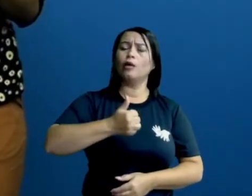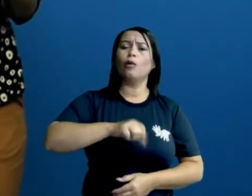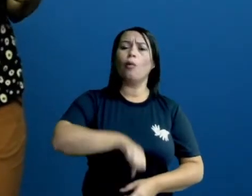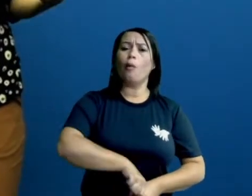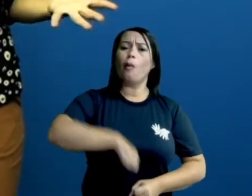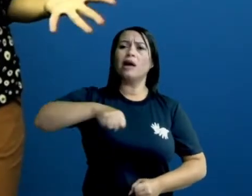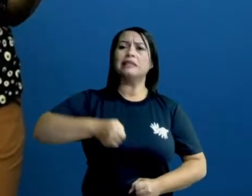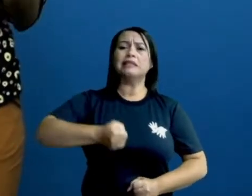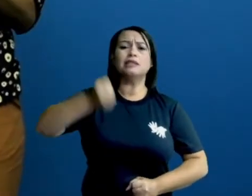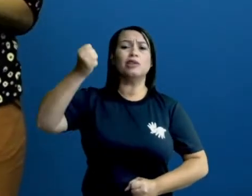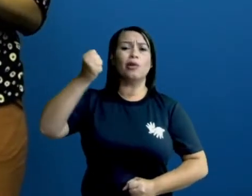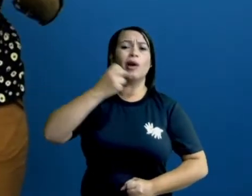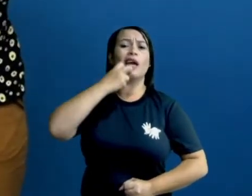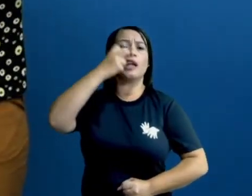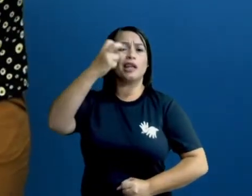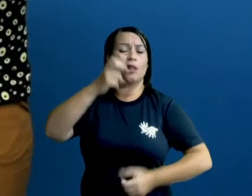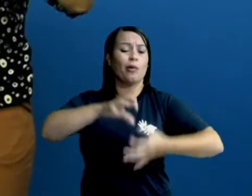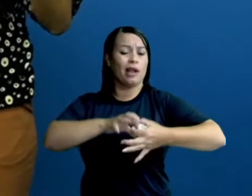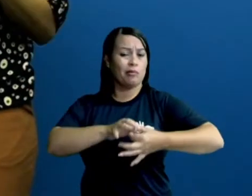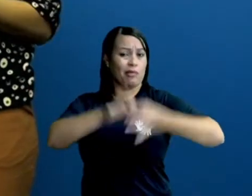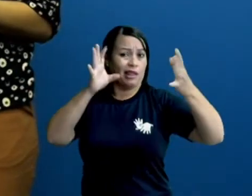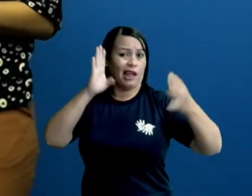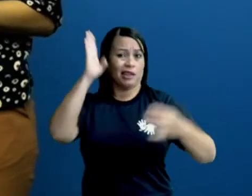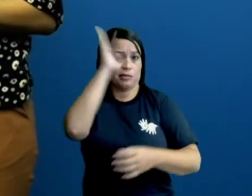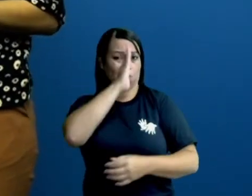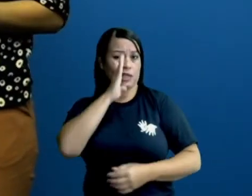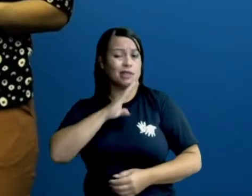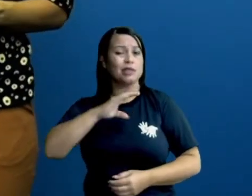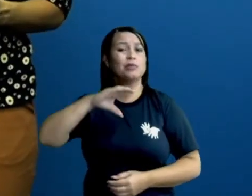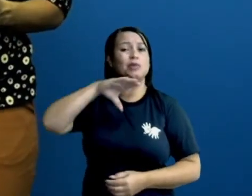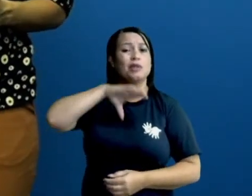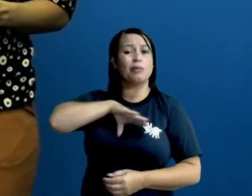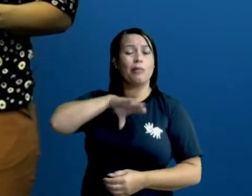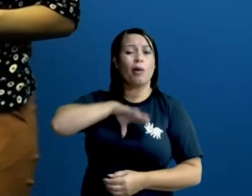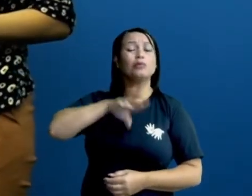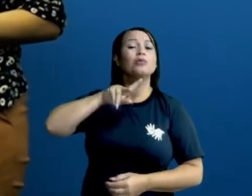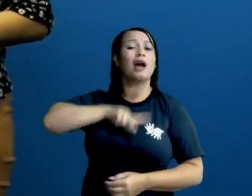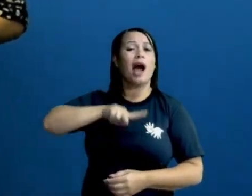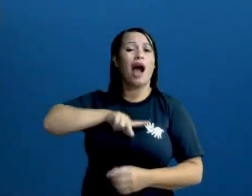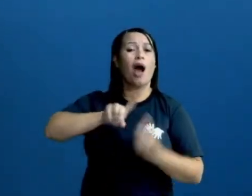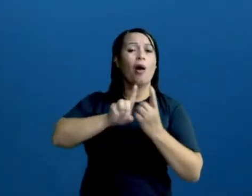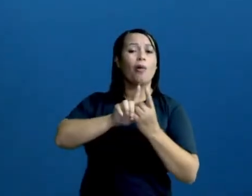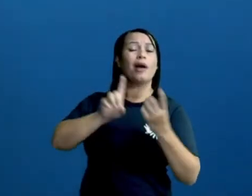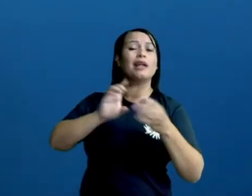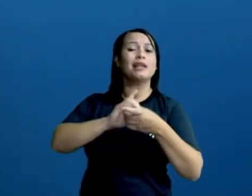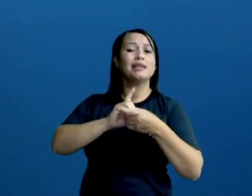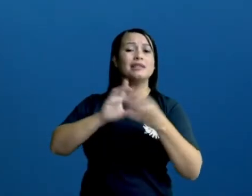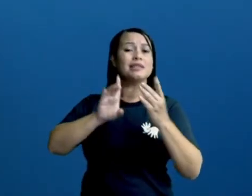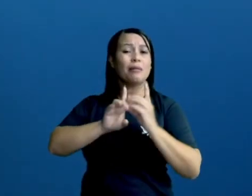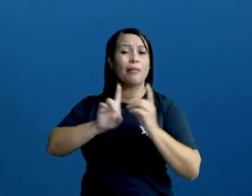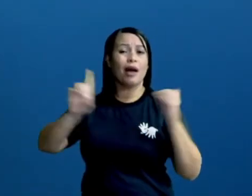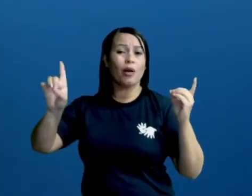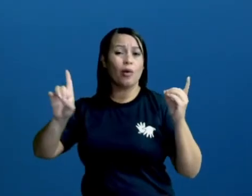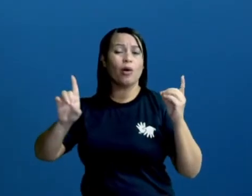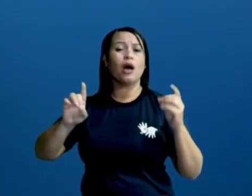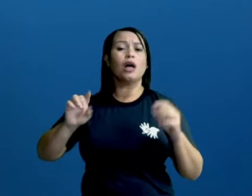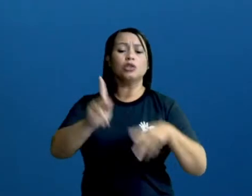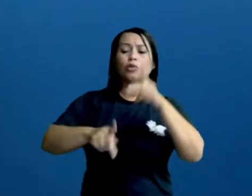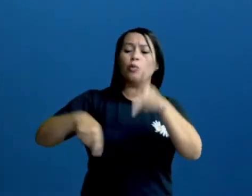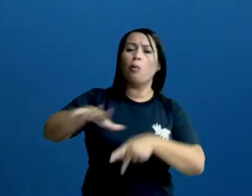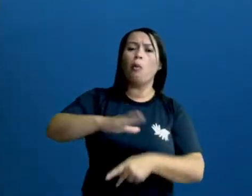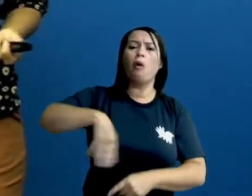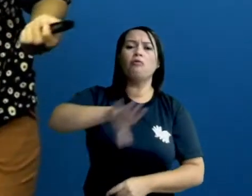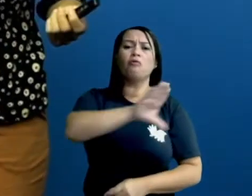a independência do Brasil de Portugal em 1822. De um povo heróico, o